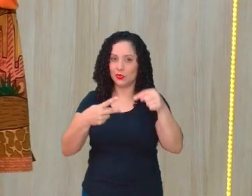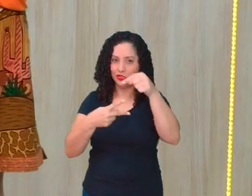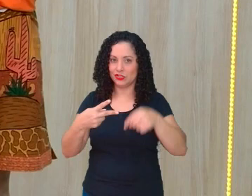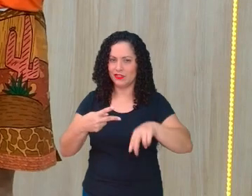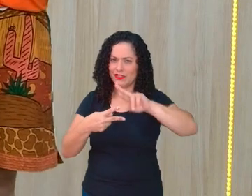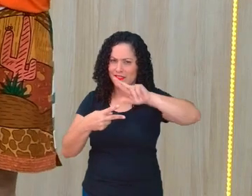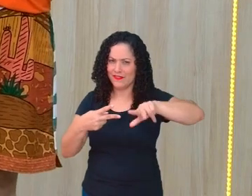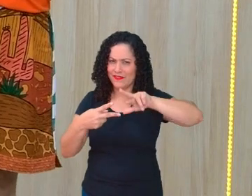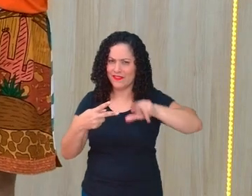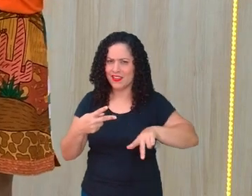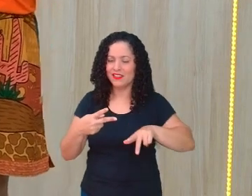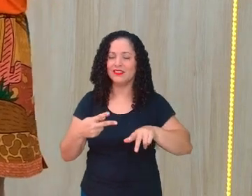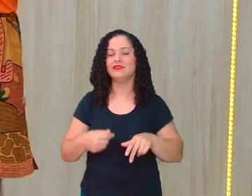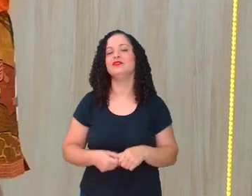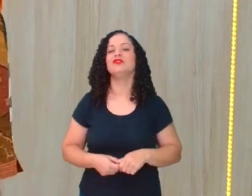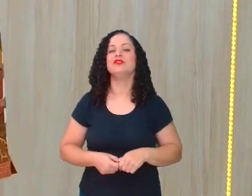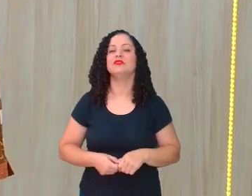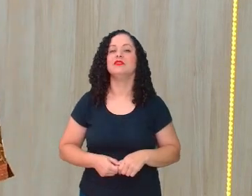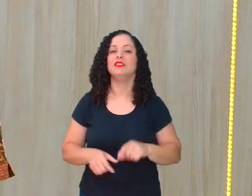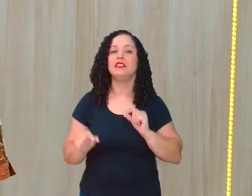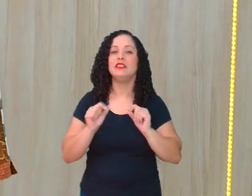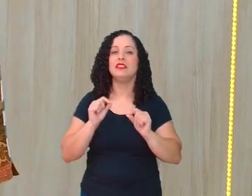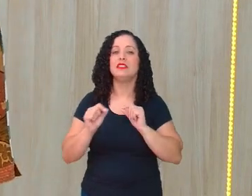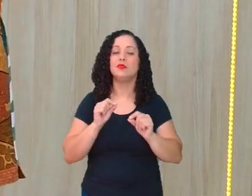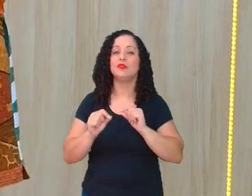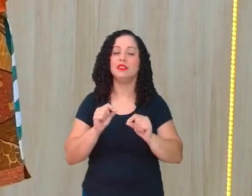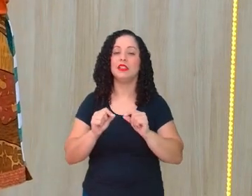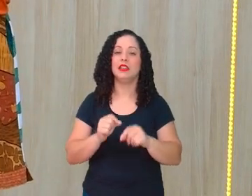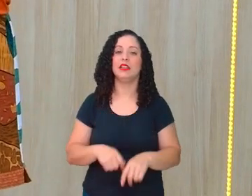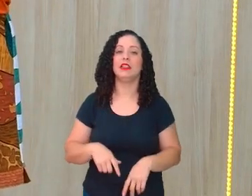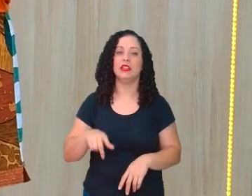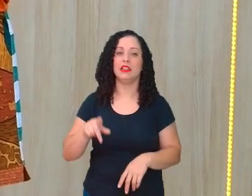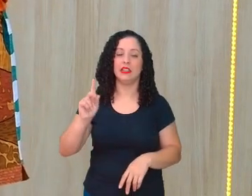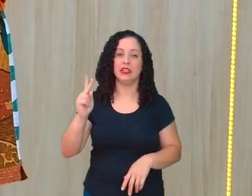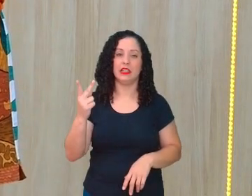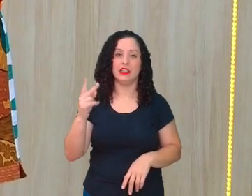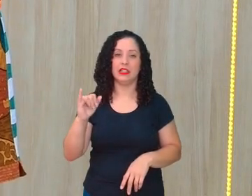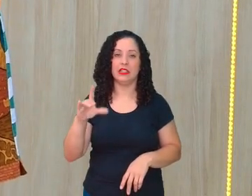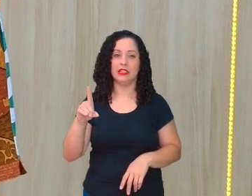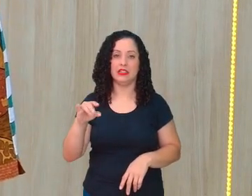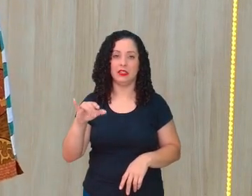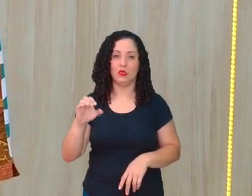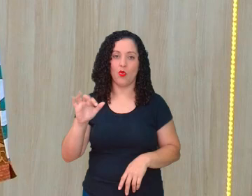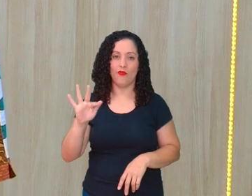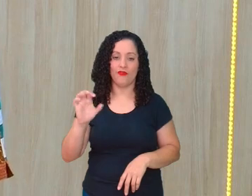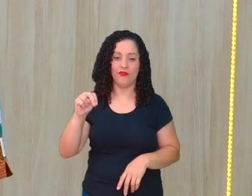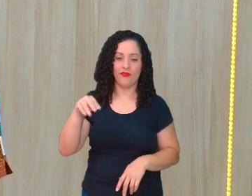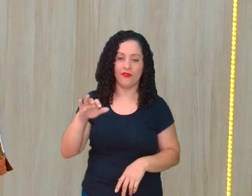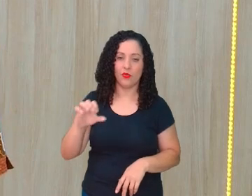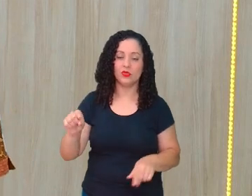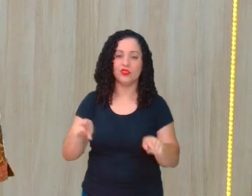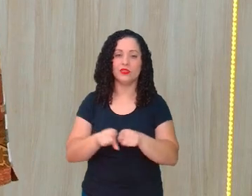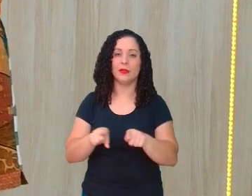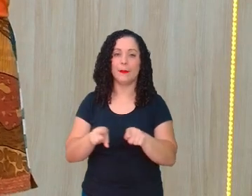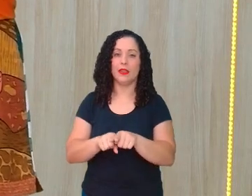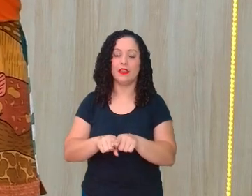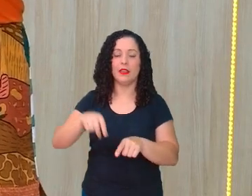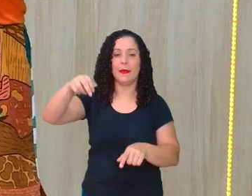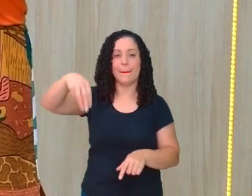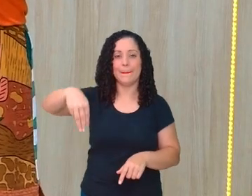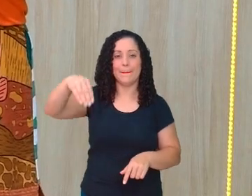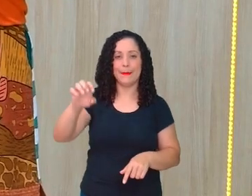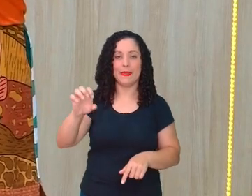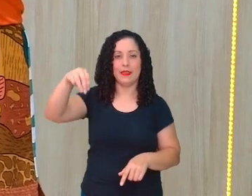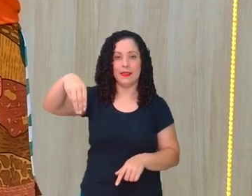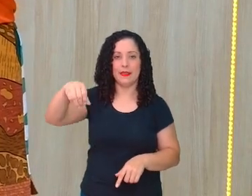né, dos percussivos, que são os idiofones e os membranofones. No caso dos